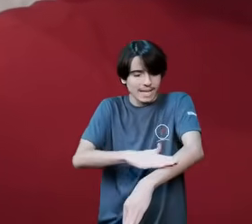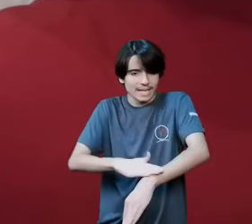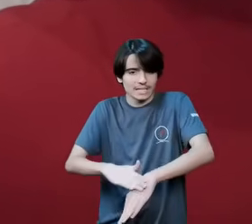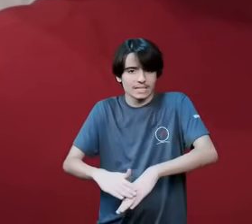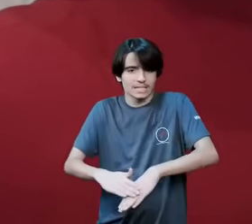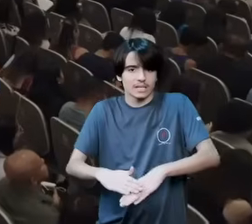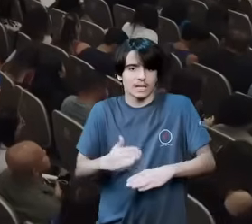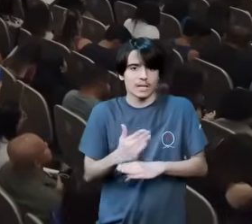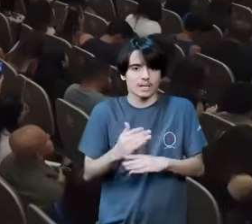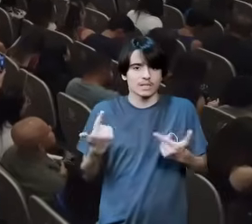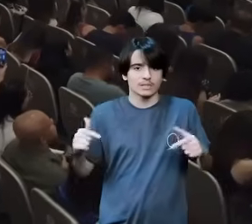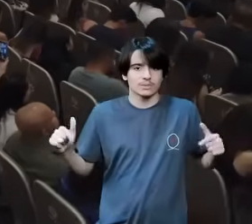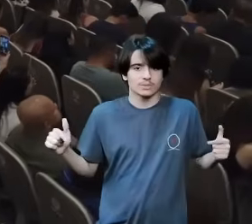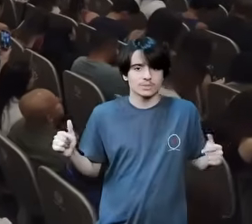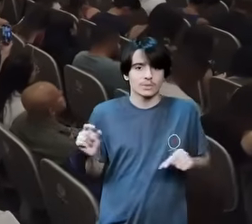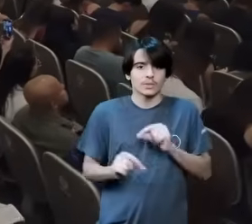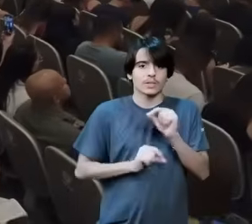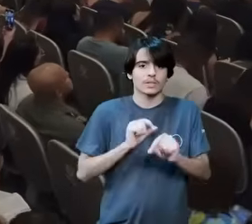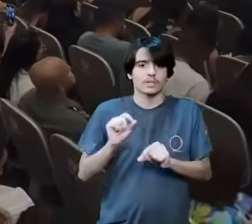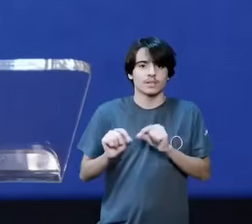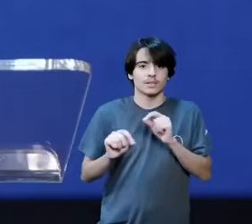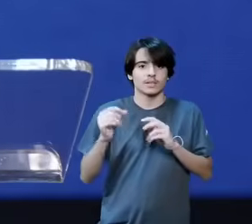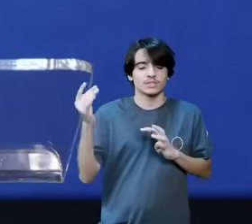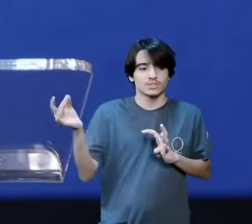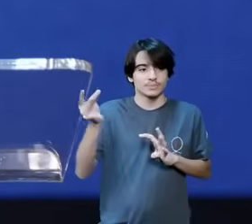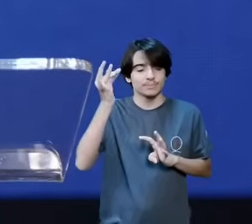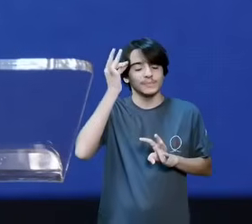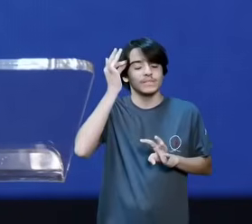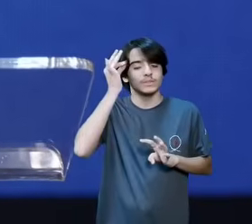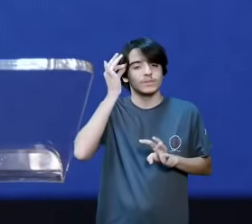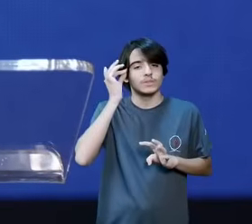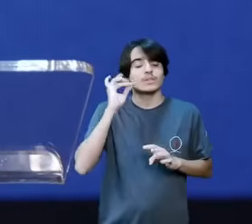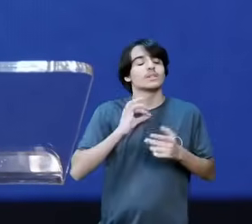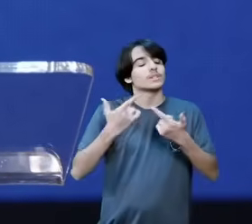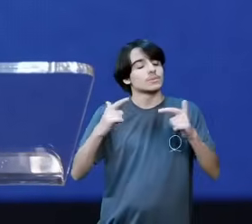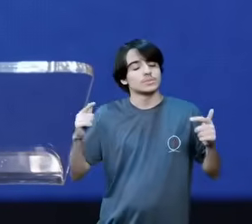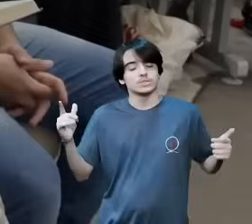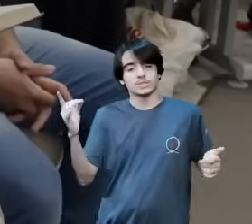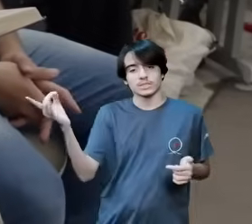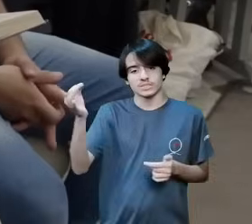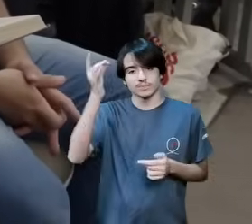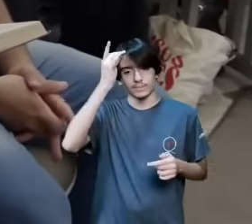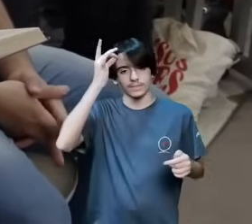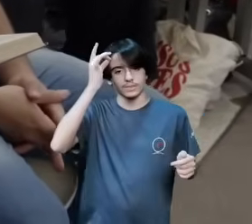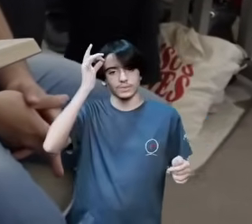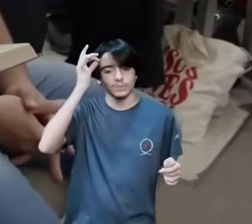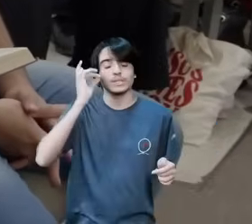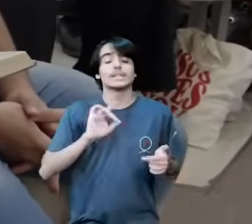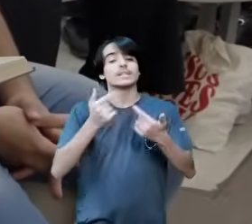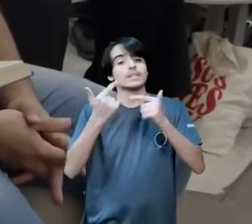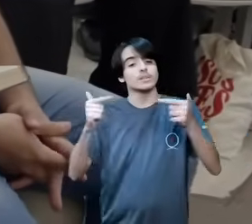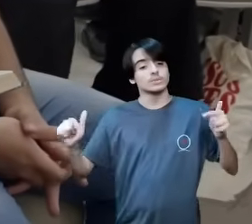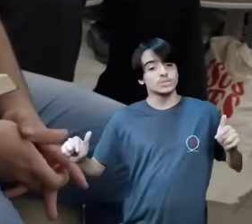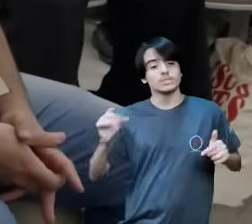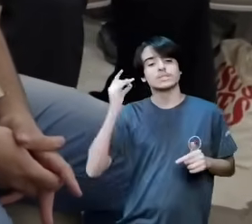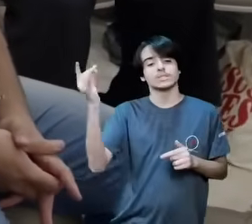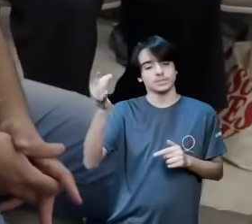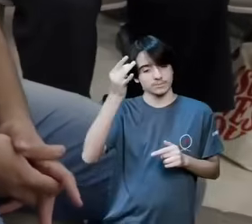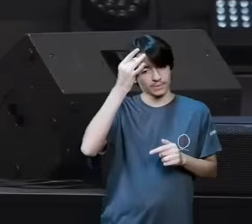mas não havia neles espírito. Vamos lá, mas não havia neles? Não havia